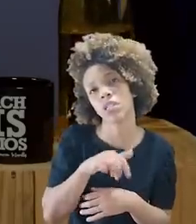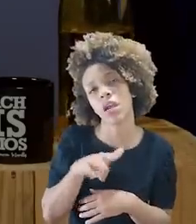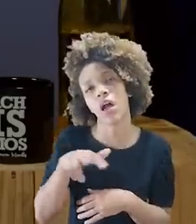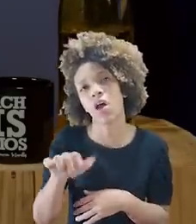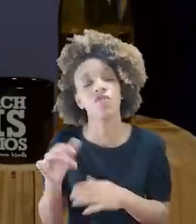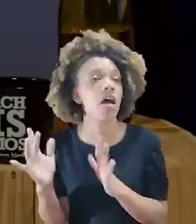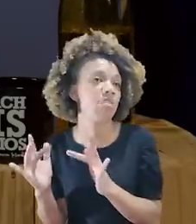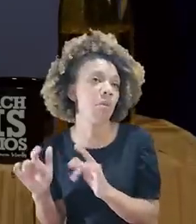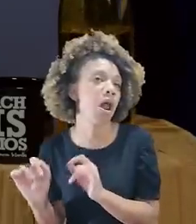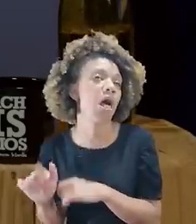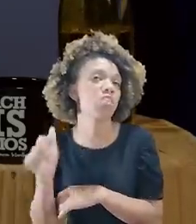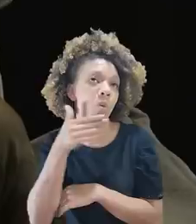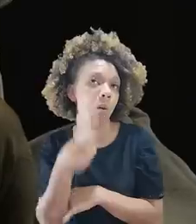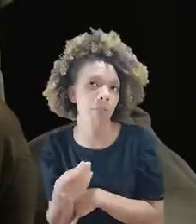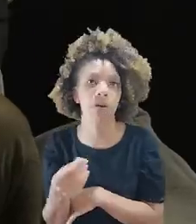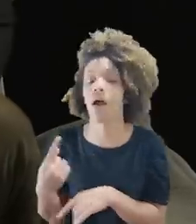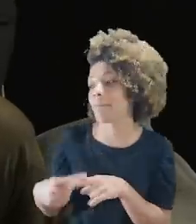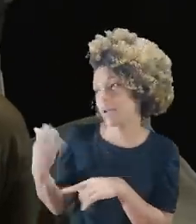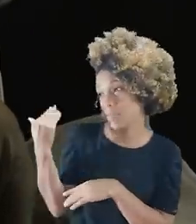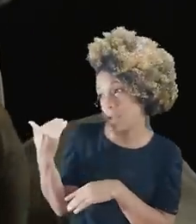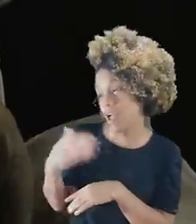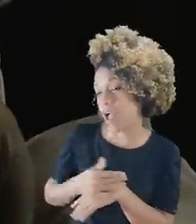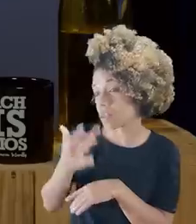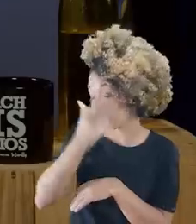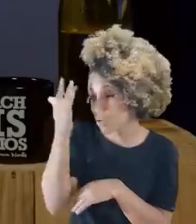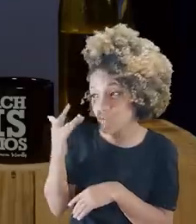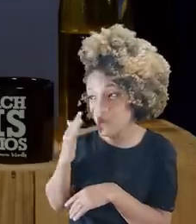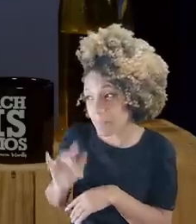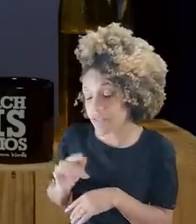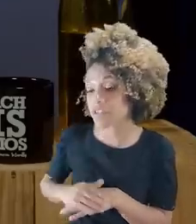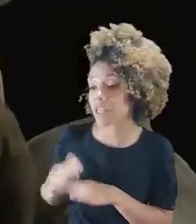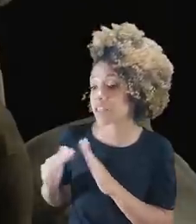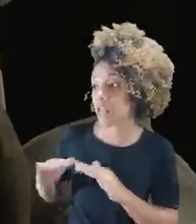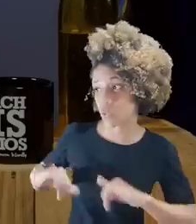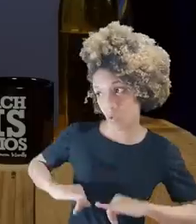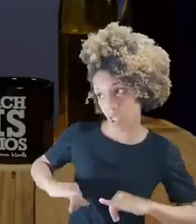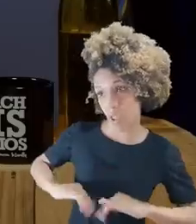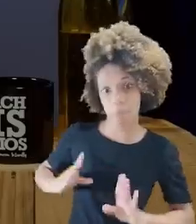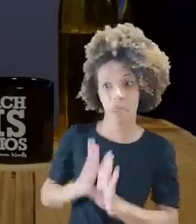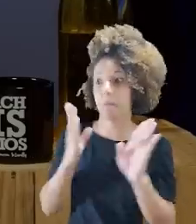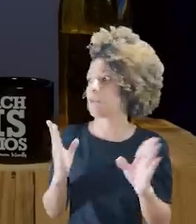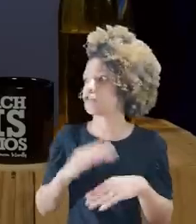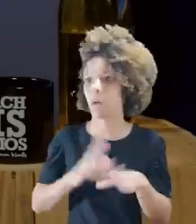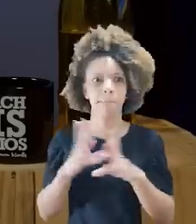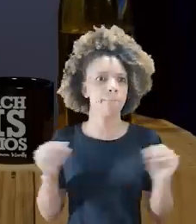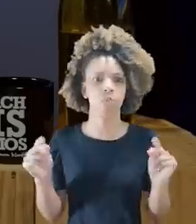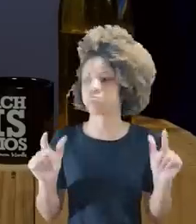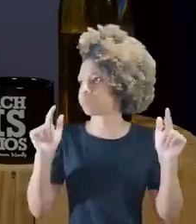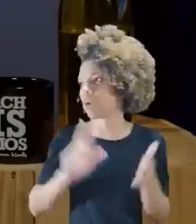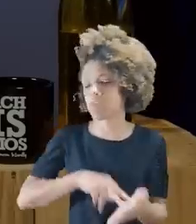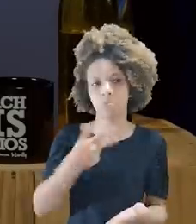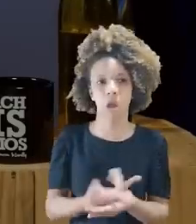hotel ninguém sabe o que que aconteceu gente mas ele usava droga nem sabia é agora não agora tá exposto que a pessoa tá no hospital tá